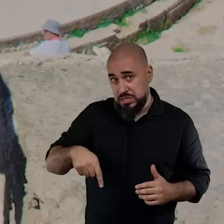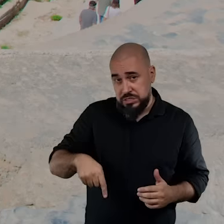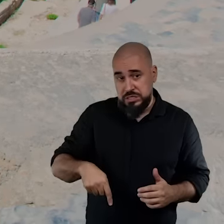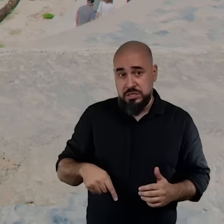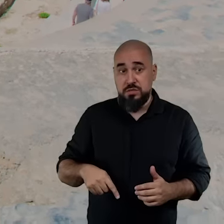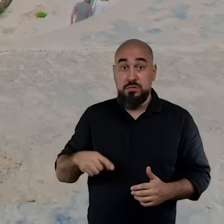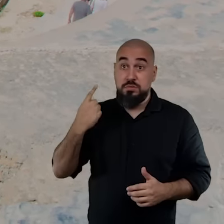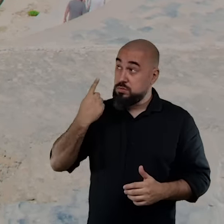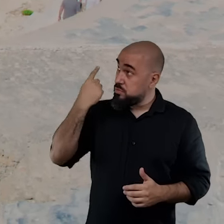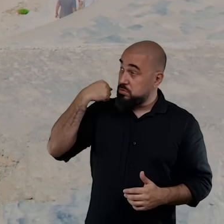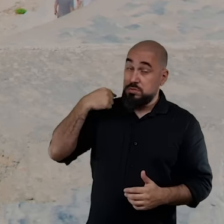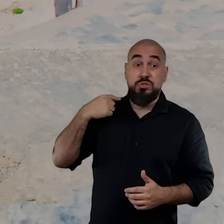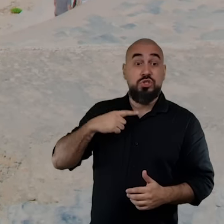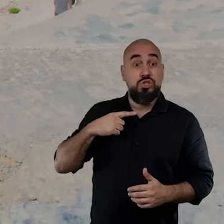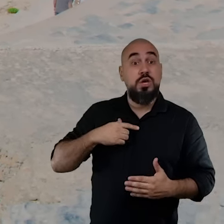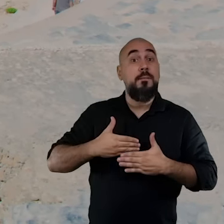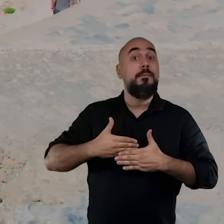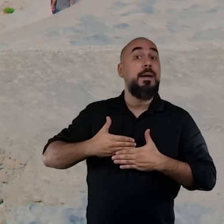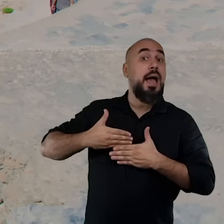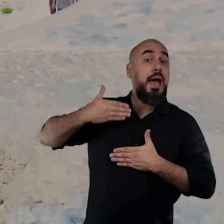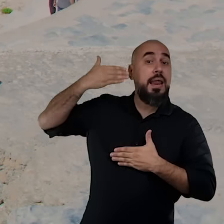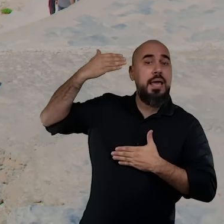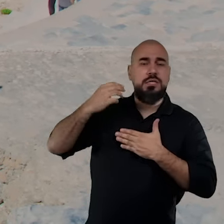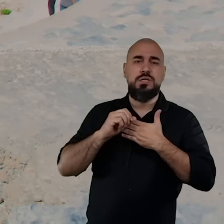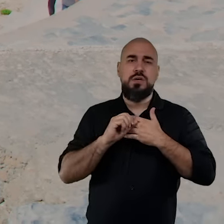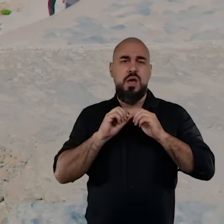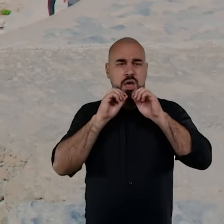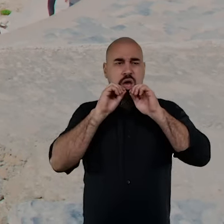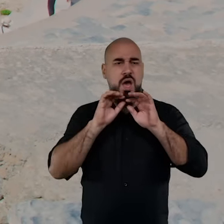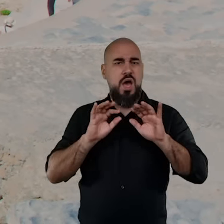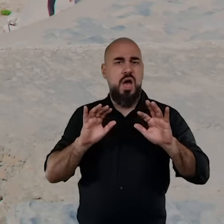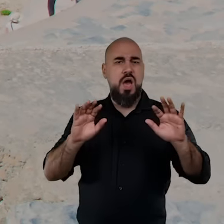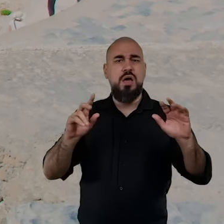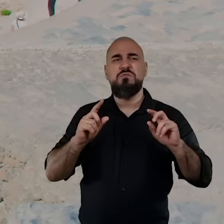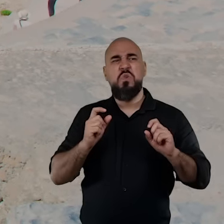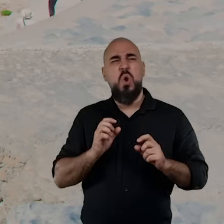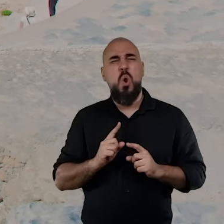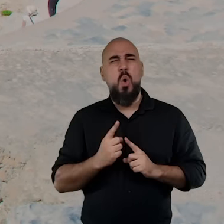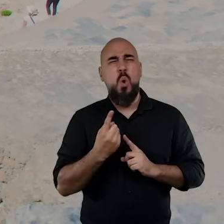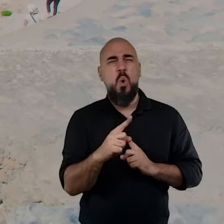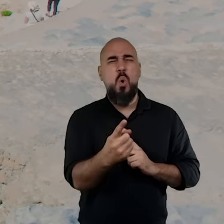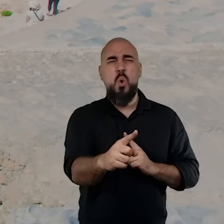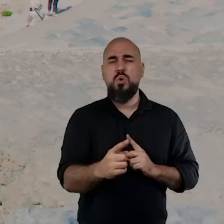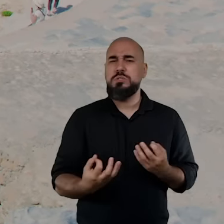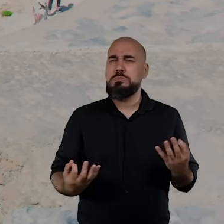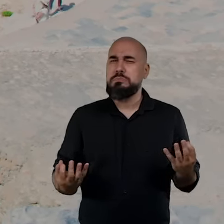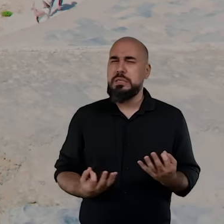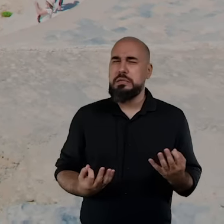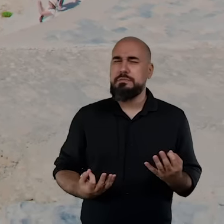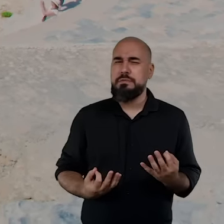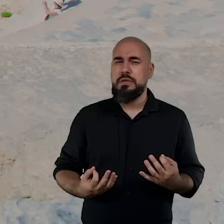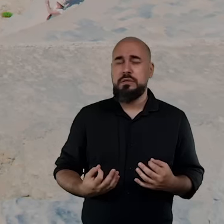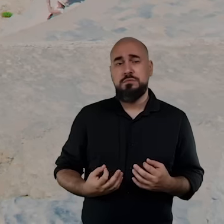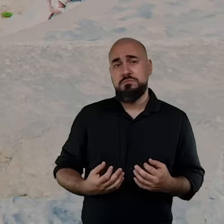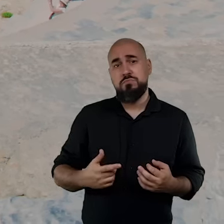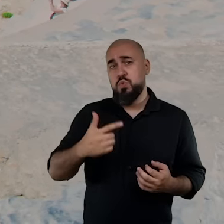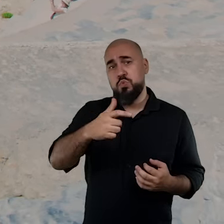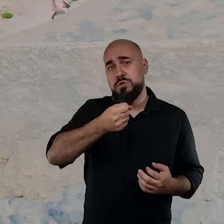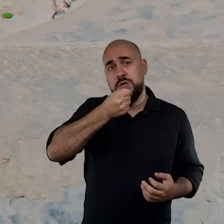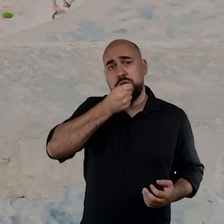aqui. Na época antiga, ainda tinha uma parede que produzia um efeito acústico formidável, de modo